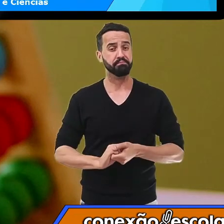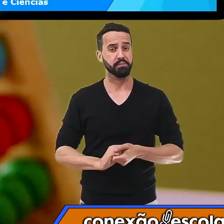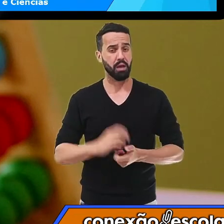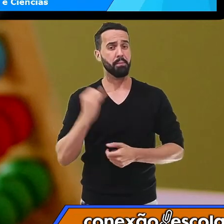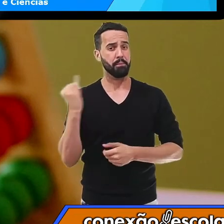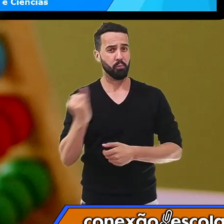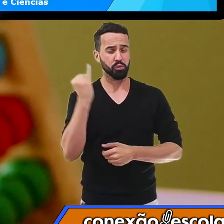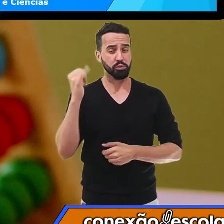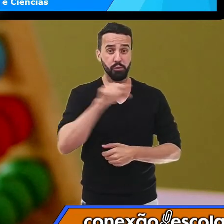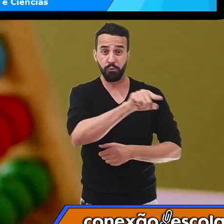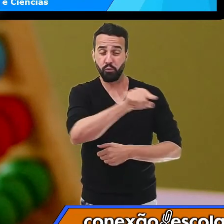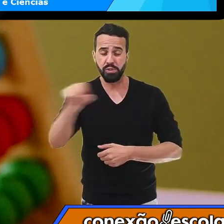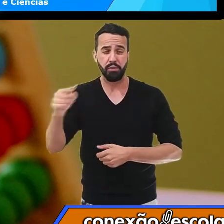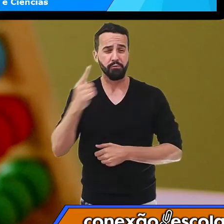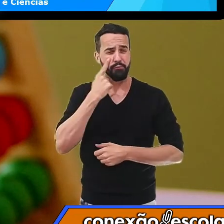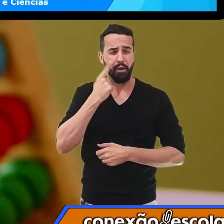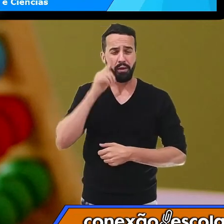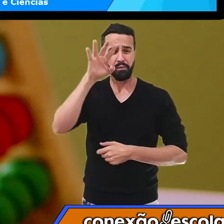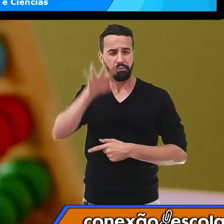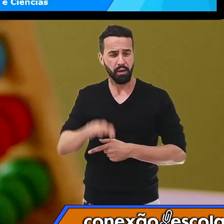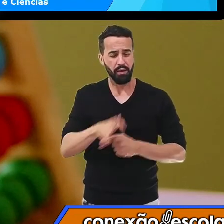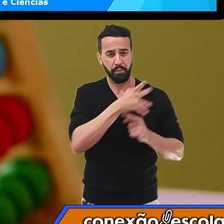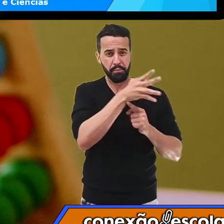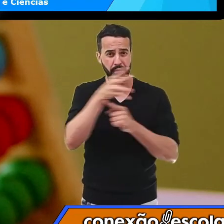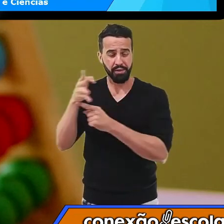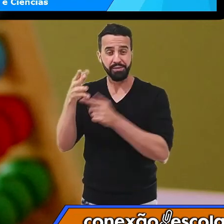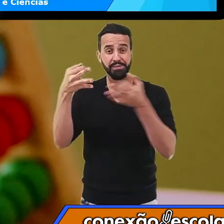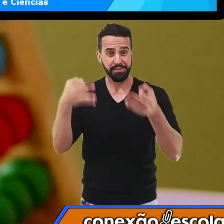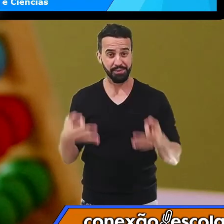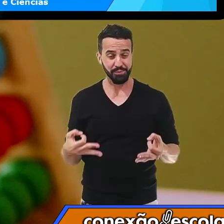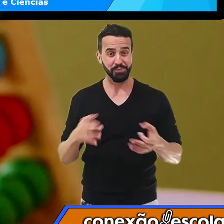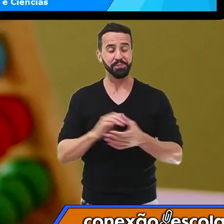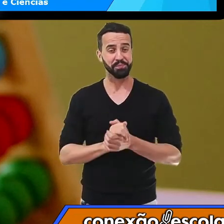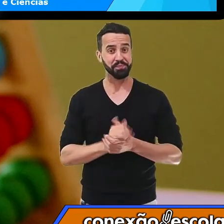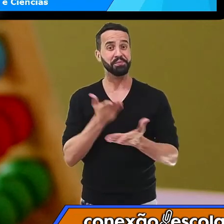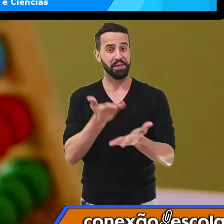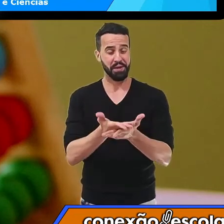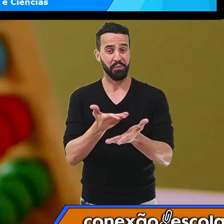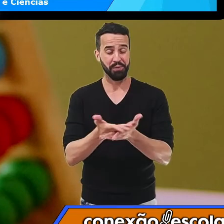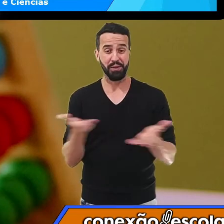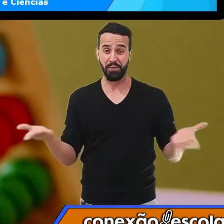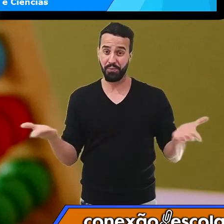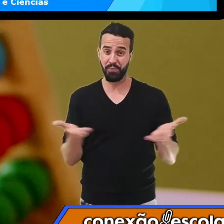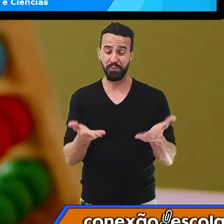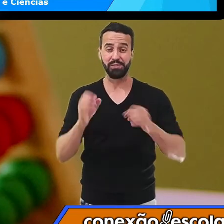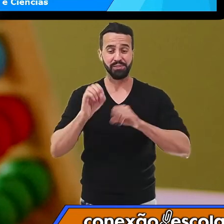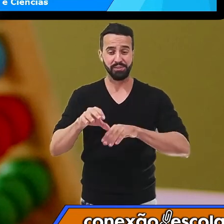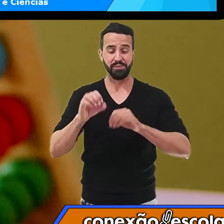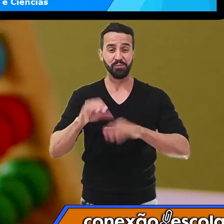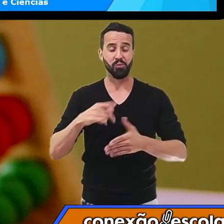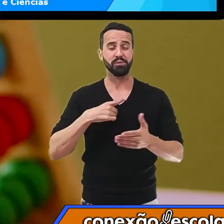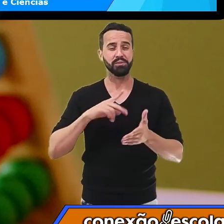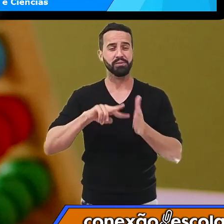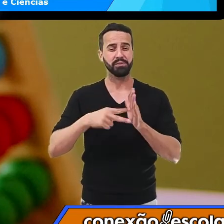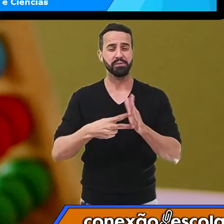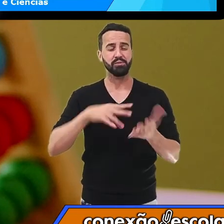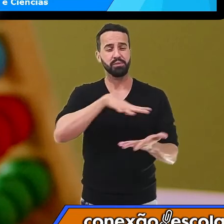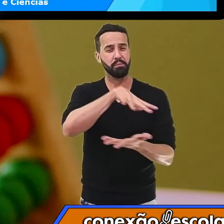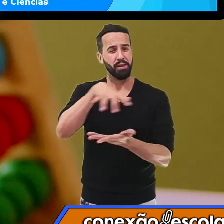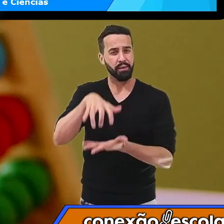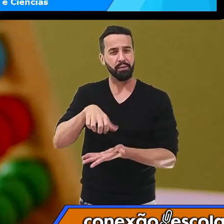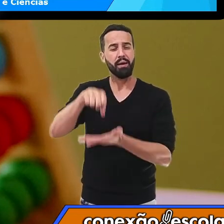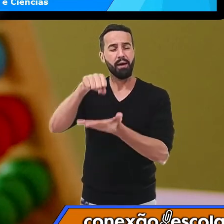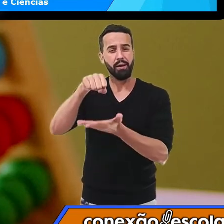depois analise essa tabela. E é isso. Na aula de hoje, nós trabalhamos conceitos, o que é